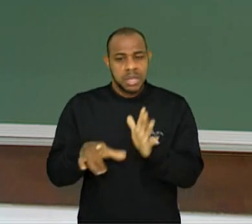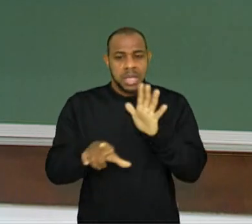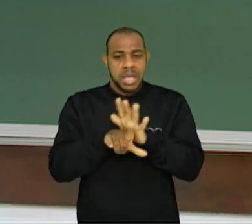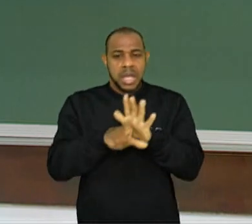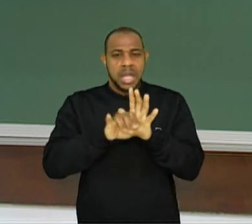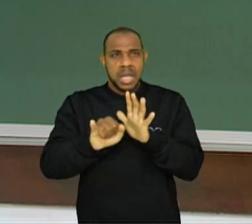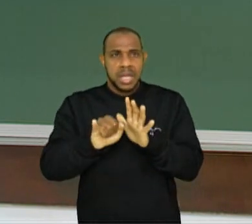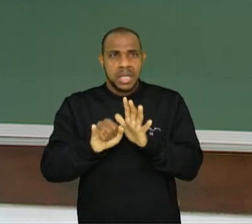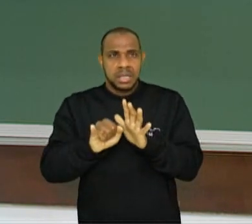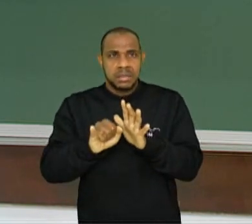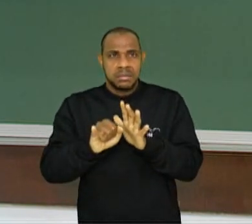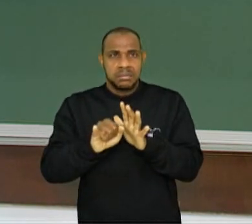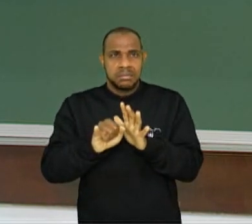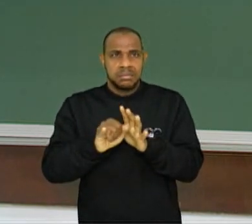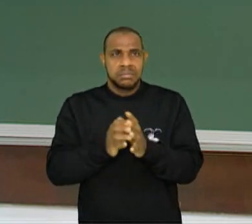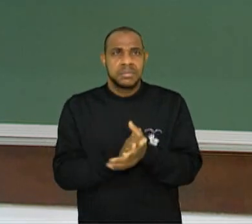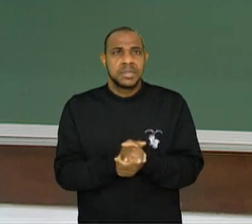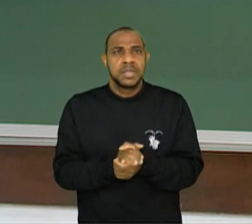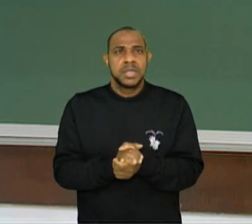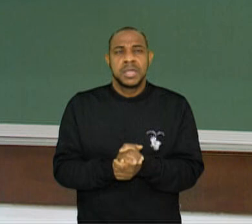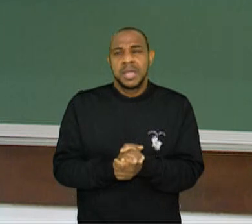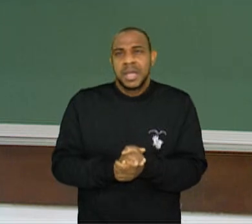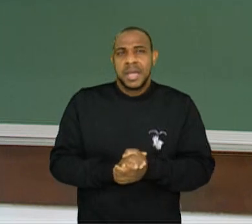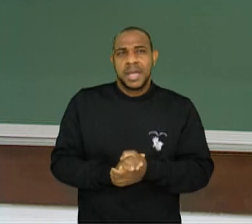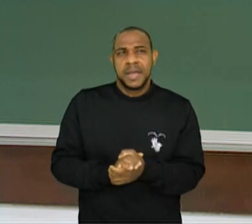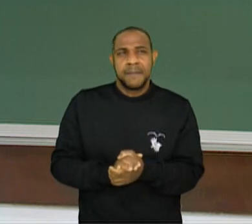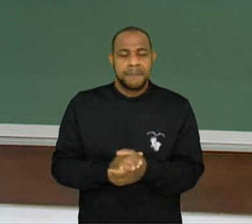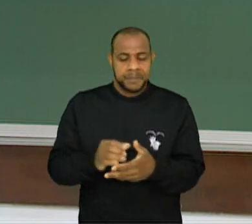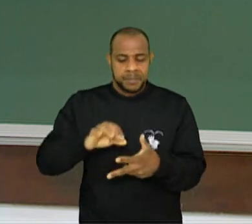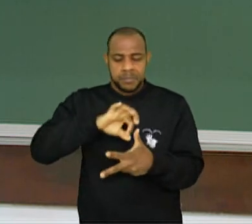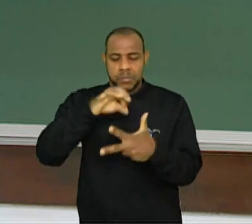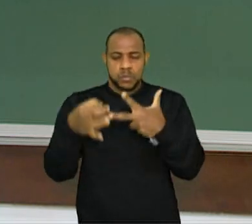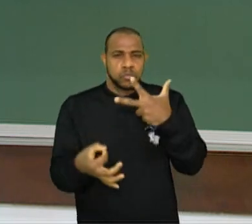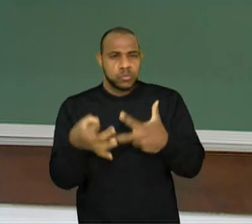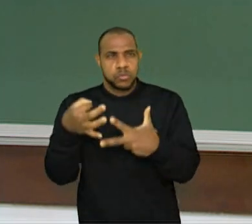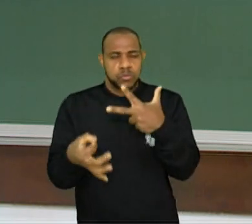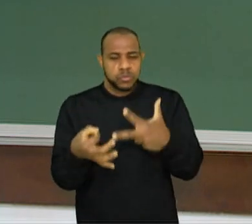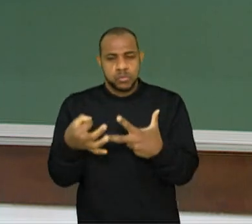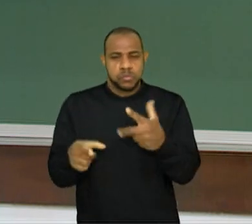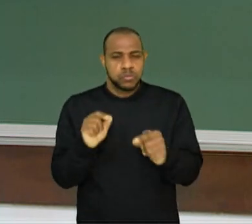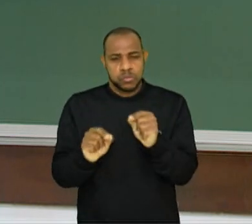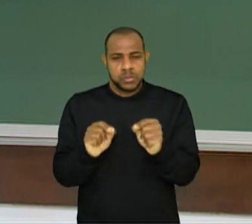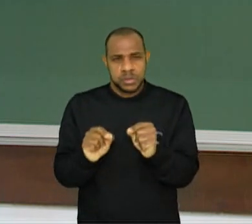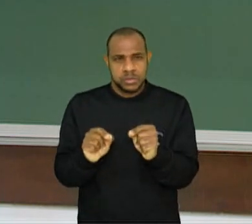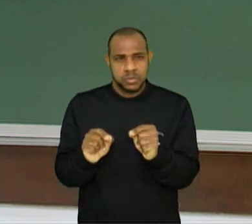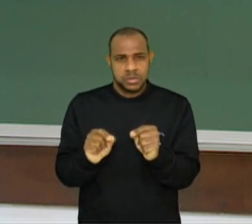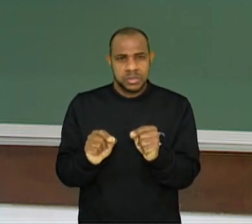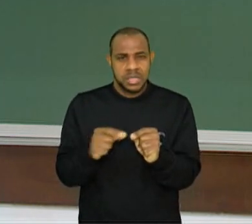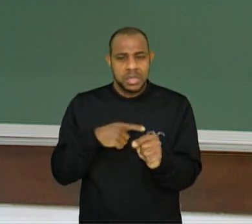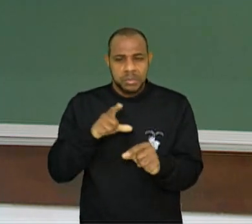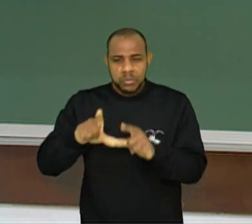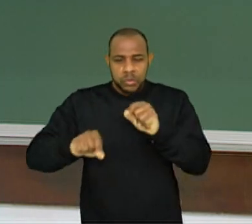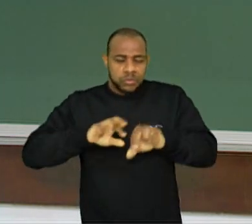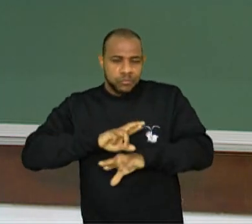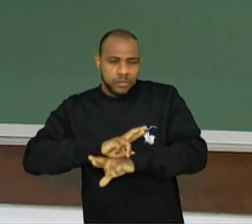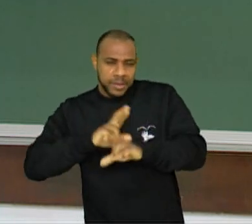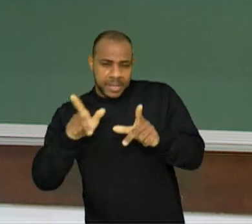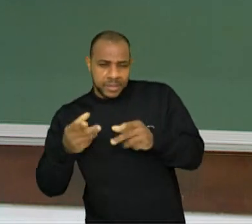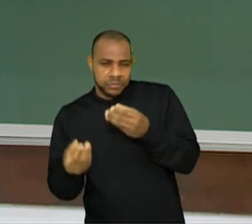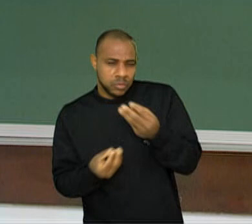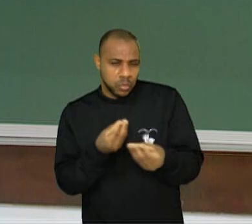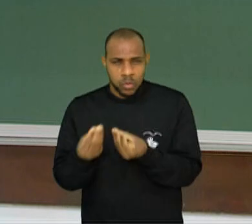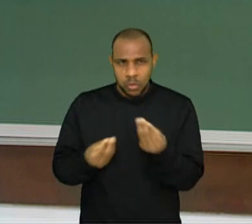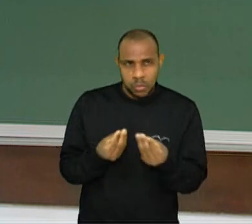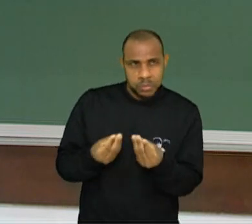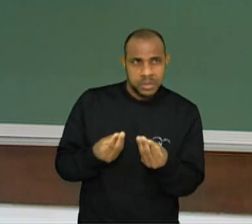O judiciário não é eleito, né? O judiciário ele é feito uma escolha de maneira diferente, às vezes concurso, tal, os